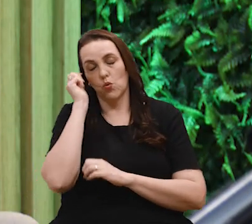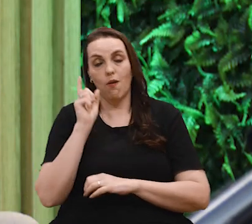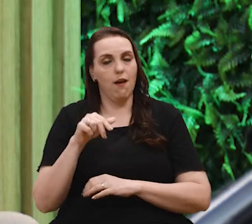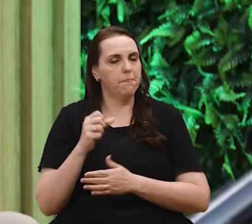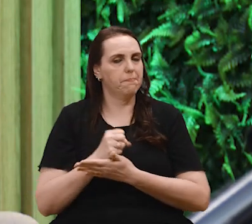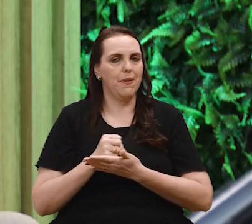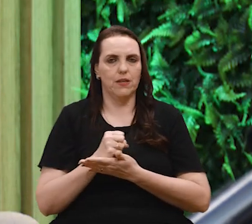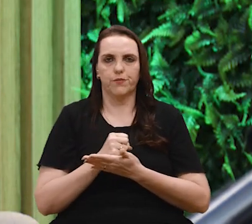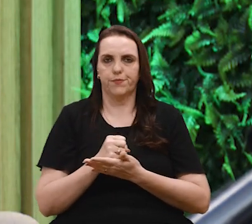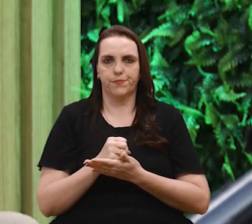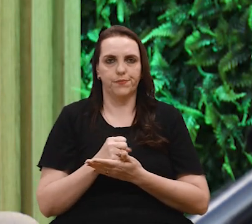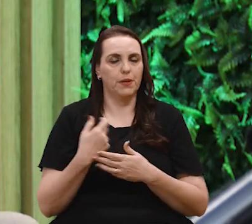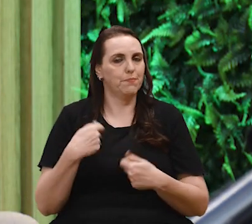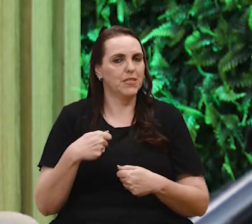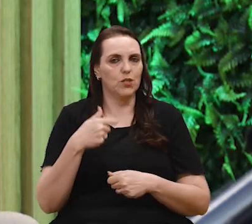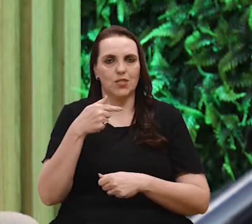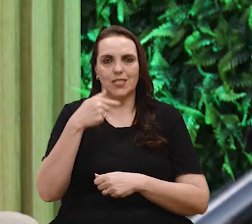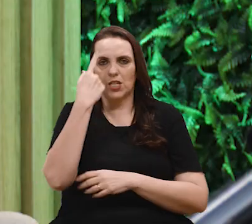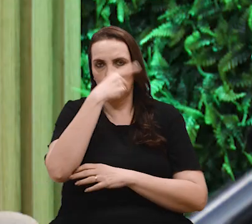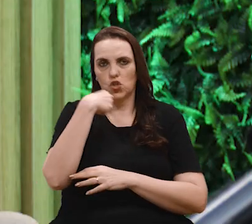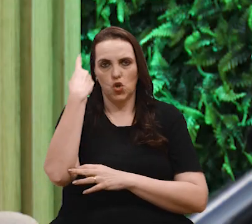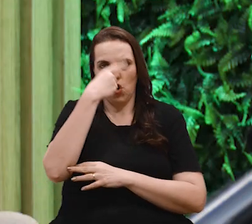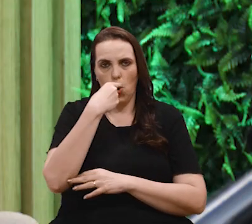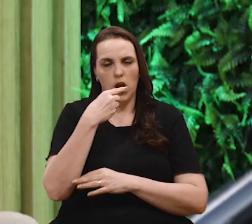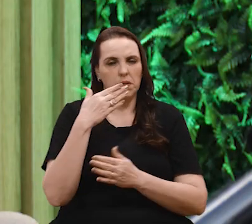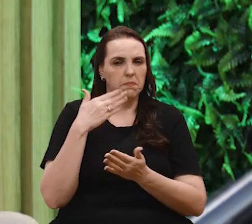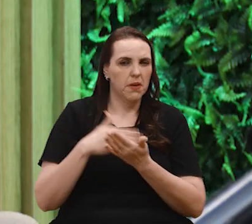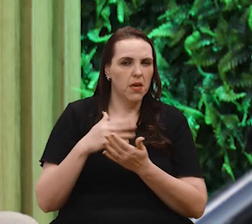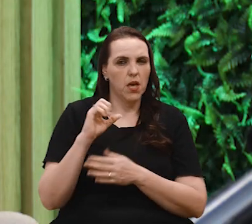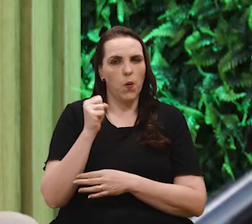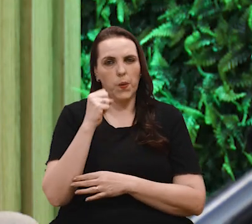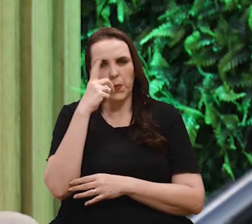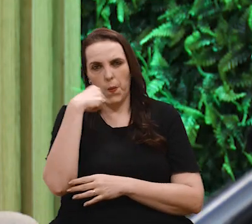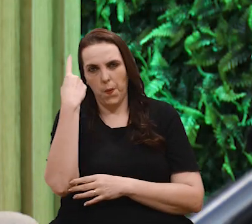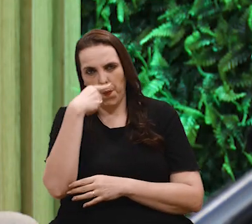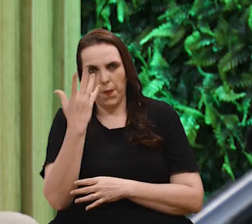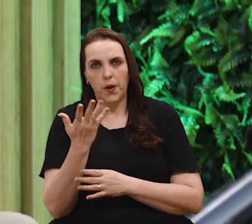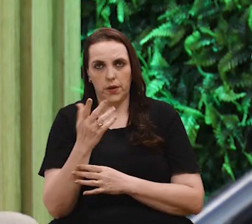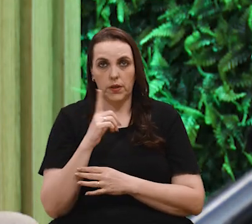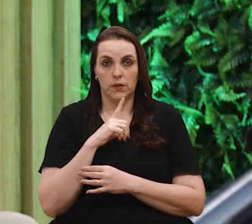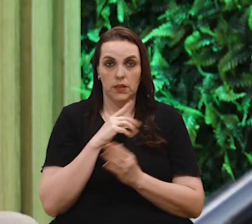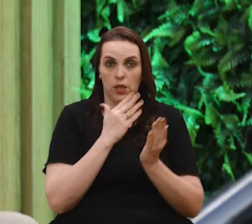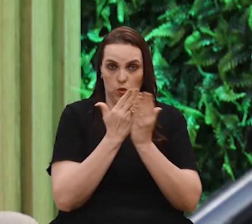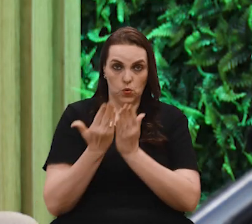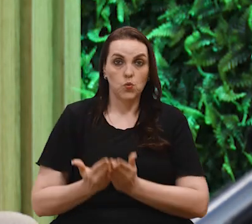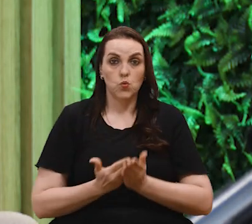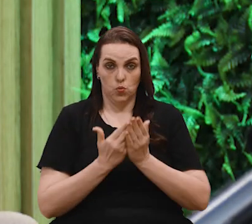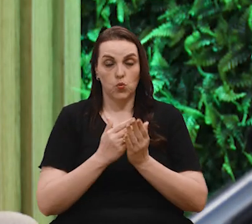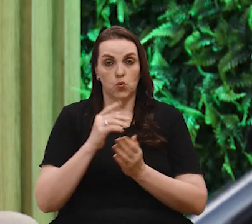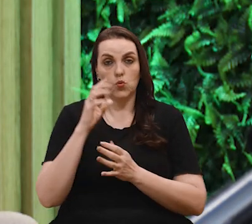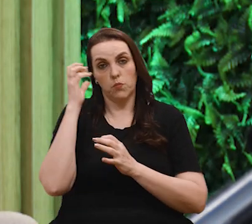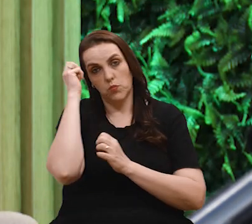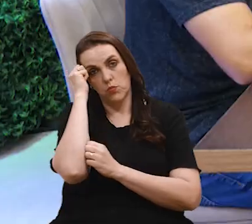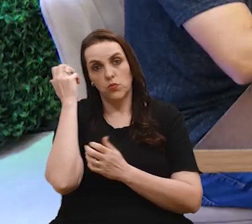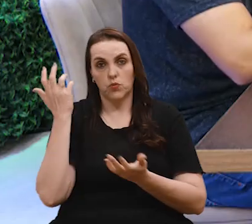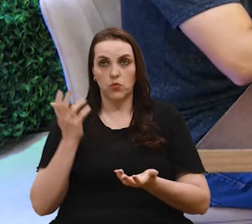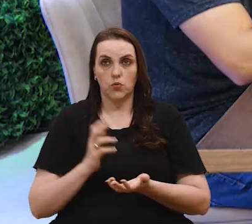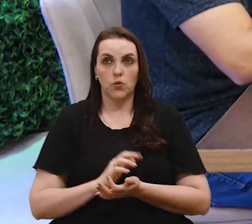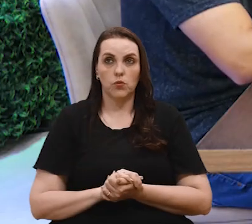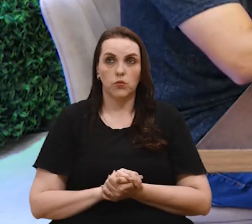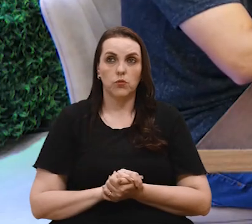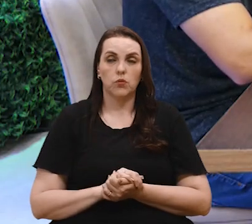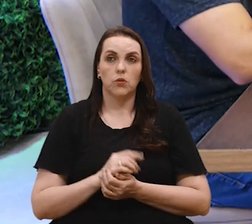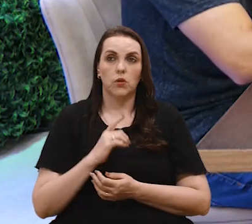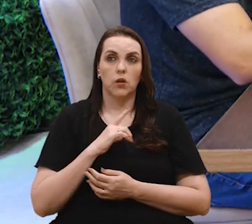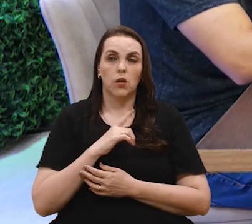básico. Né? Eu preciso de 7 horas e meia, 8. Tem muito estudo sobre o sono, né?